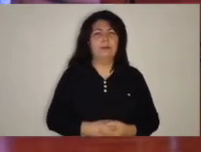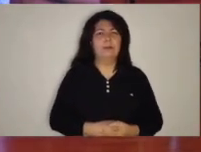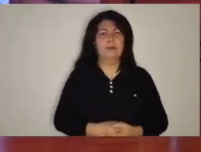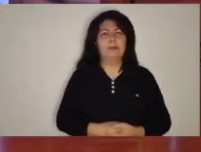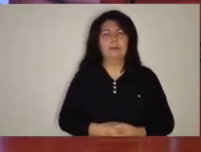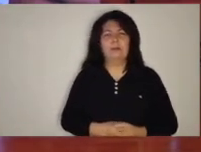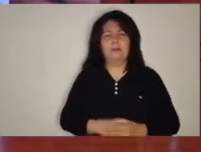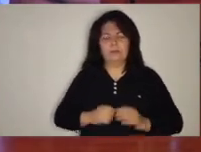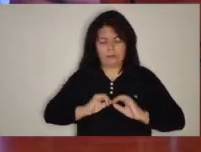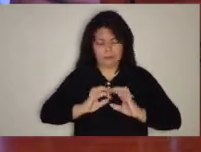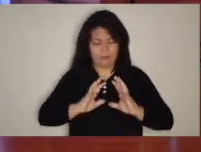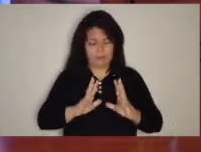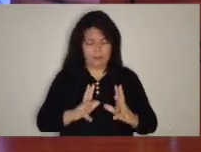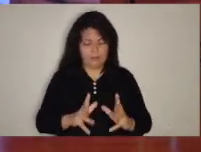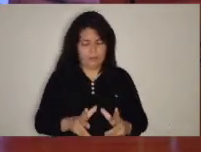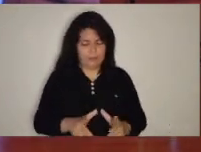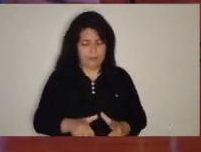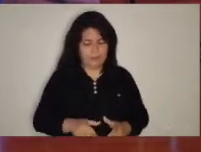Senhor.